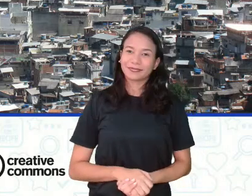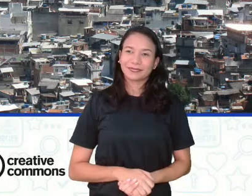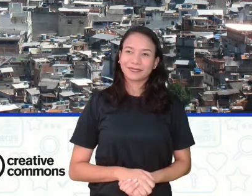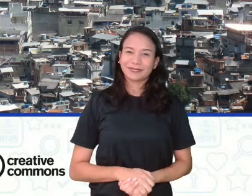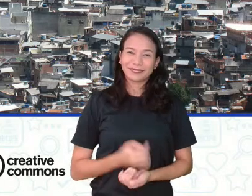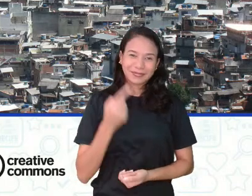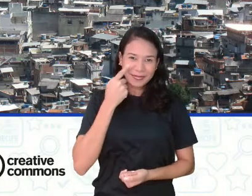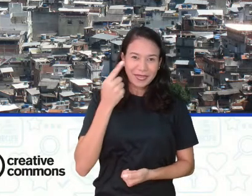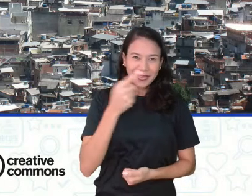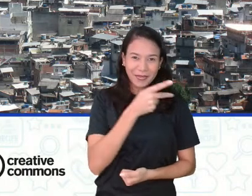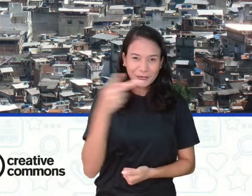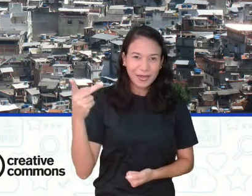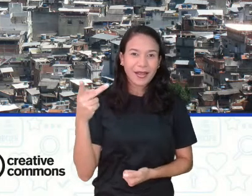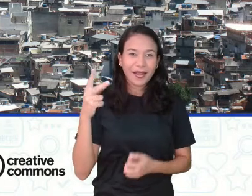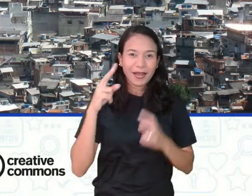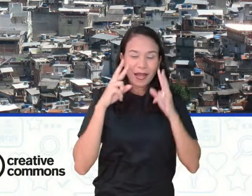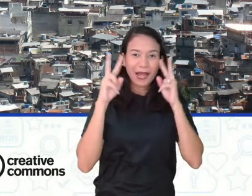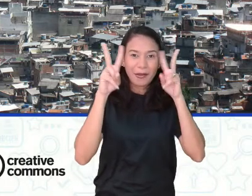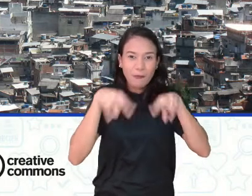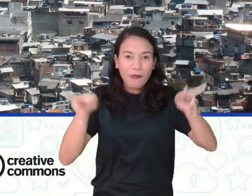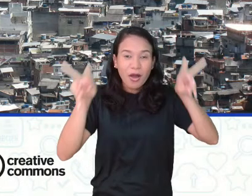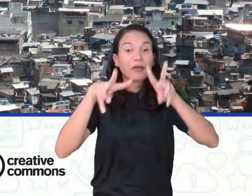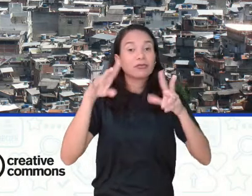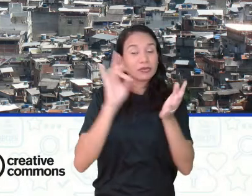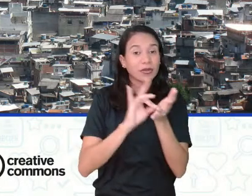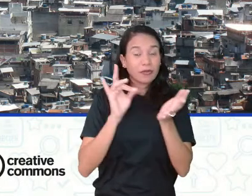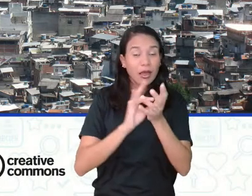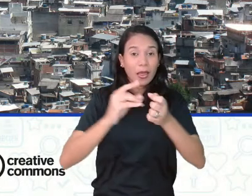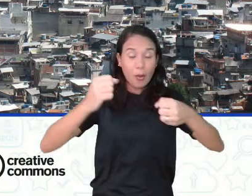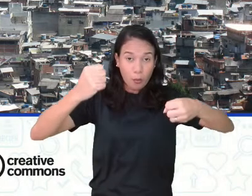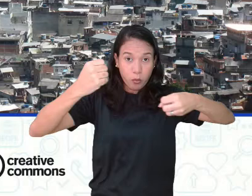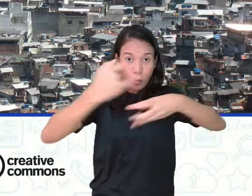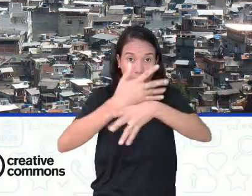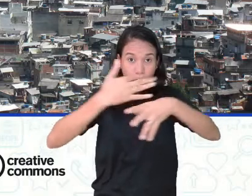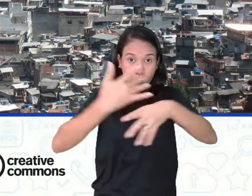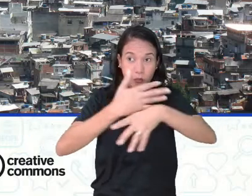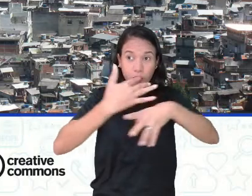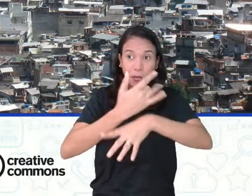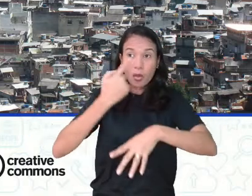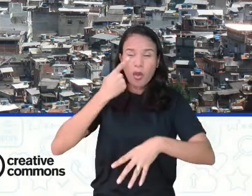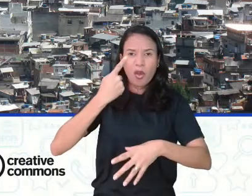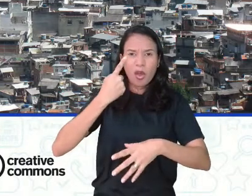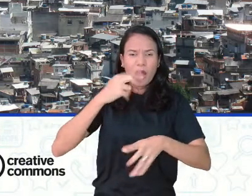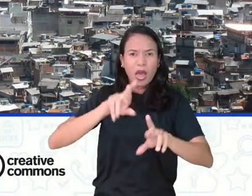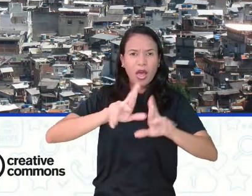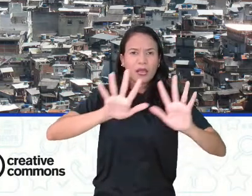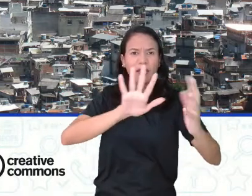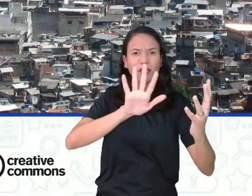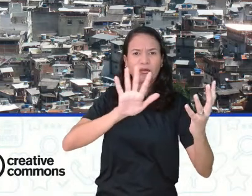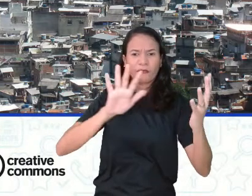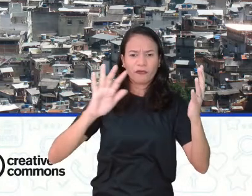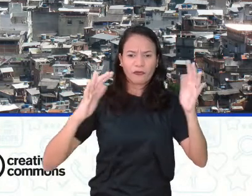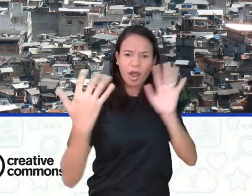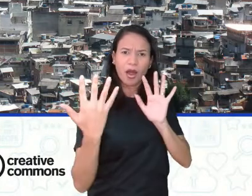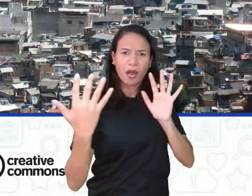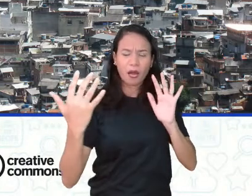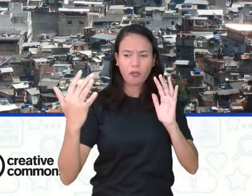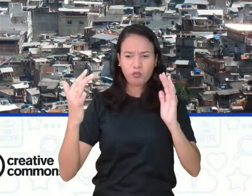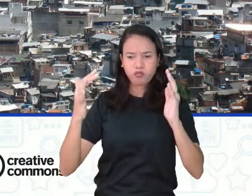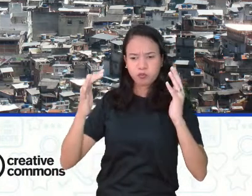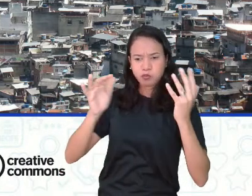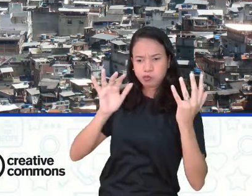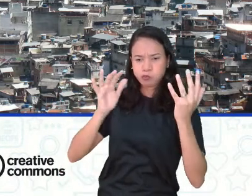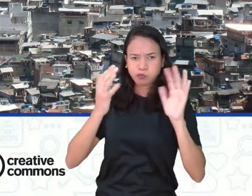Vocês estão vendo aí um grande centro urbano, né? Mas olha o contraste ali, ó. Nós temos o que ali,